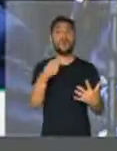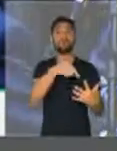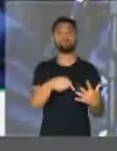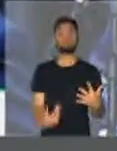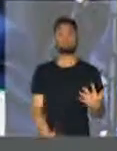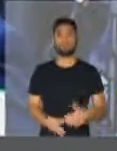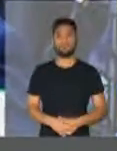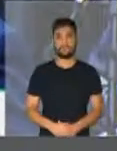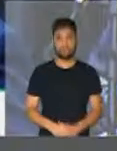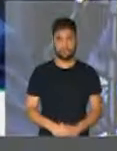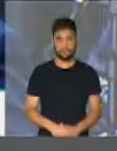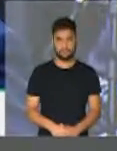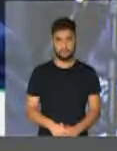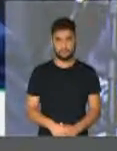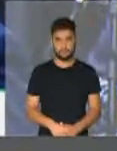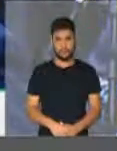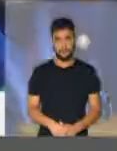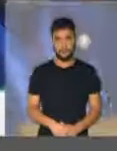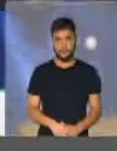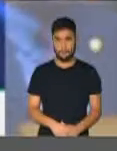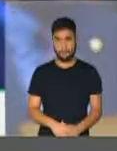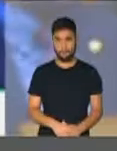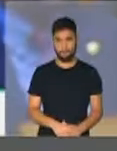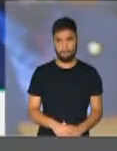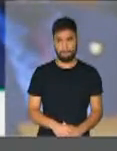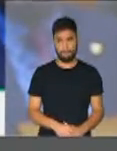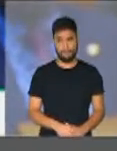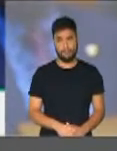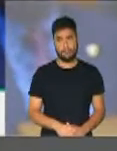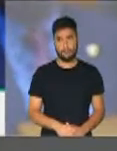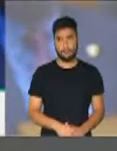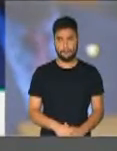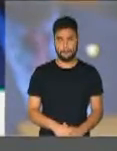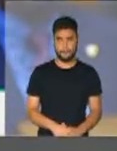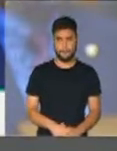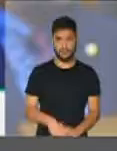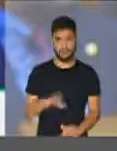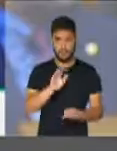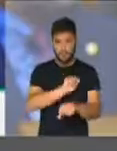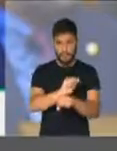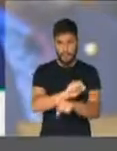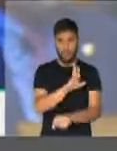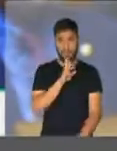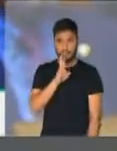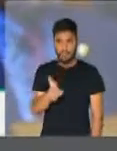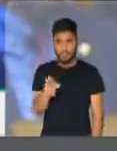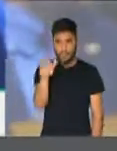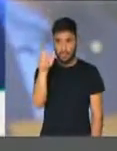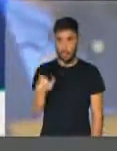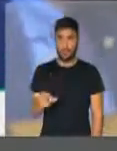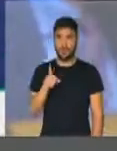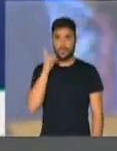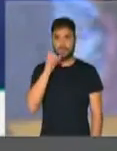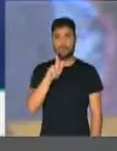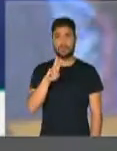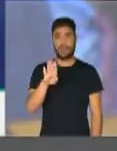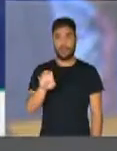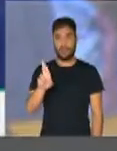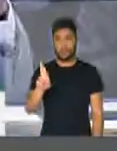Senhor presidente, é oportuno. Olha, senhor presidente. Eu estou sendo informado, só para responder a ele, só um minutinho, Daniel.